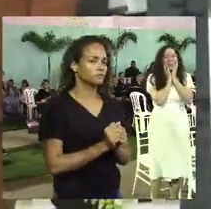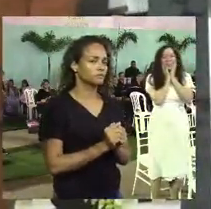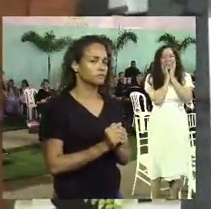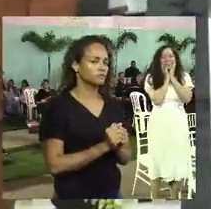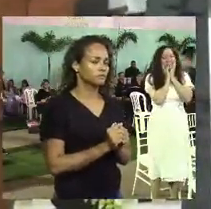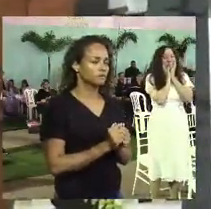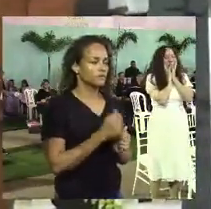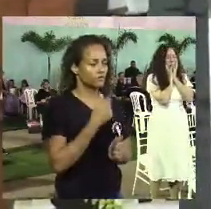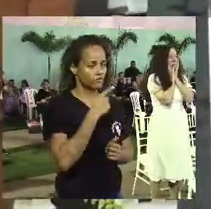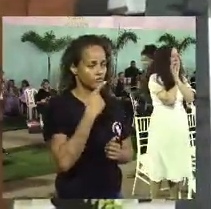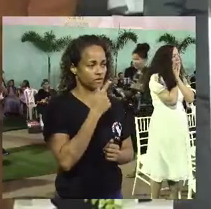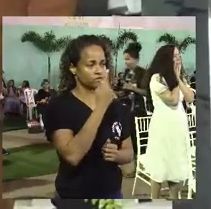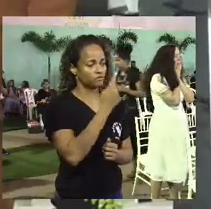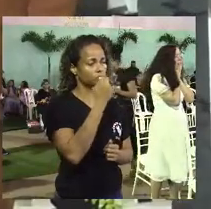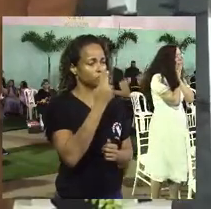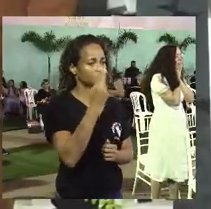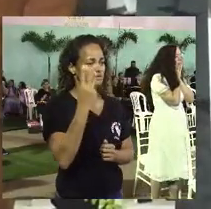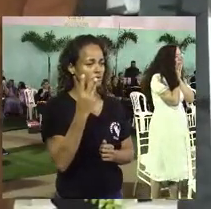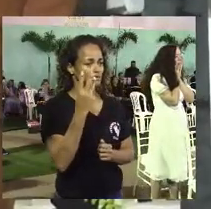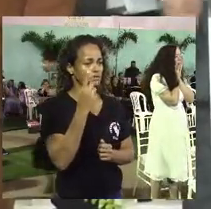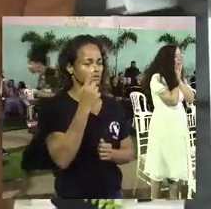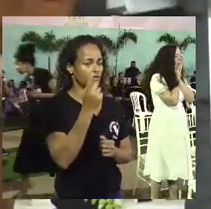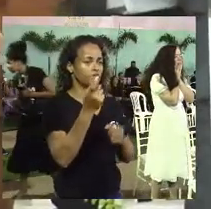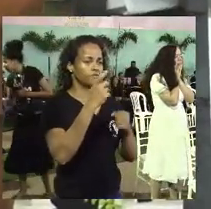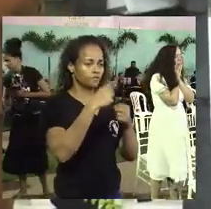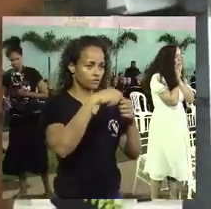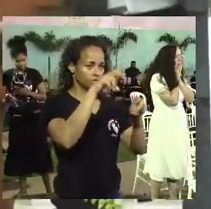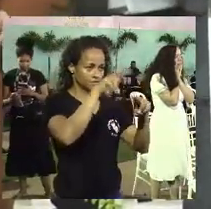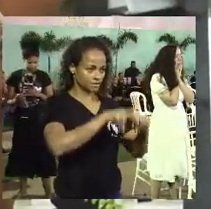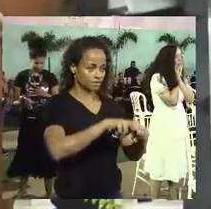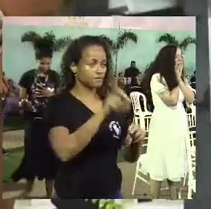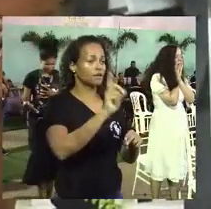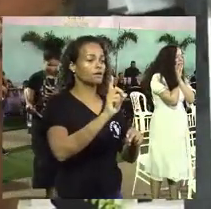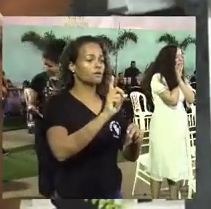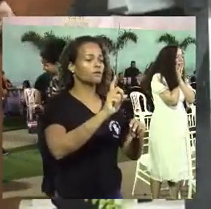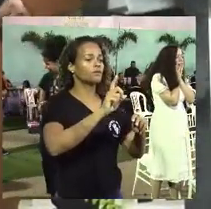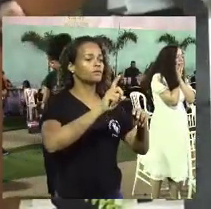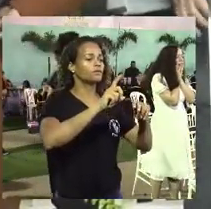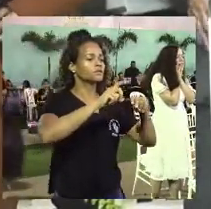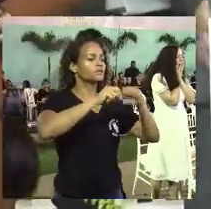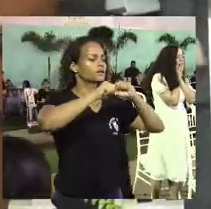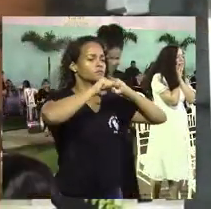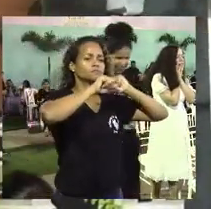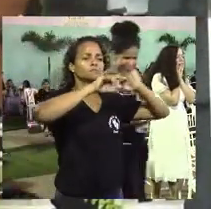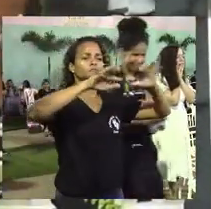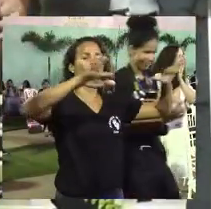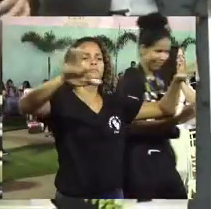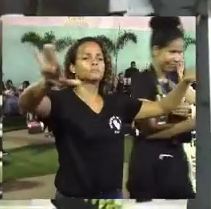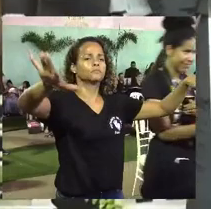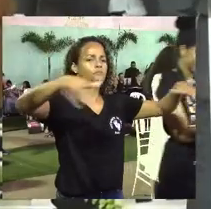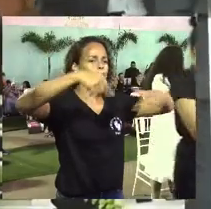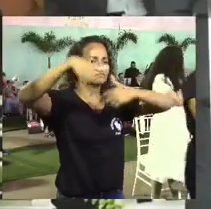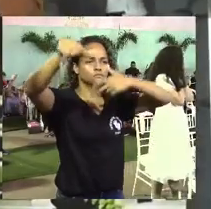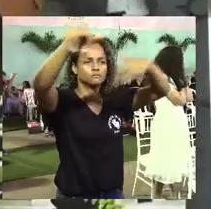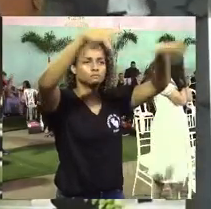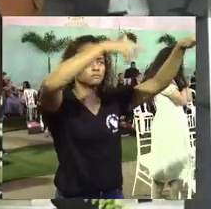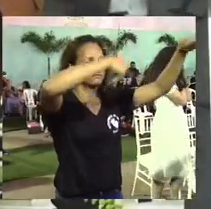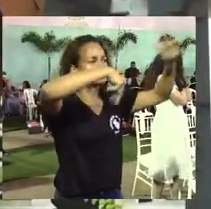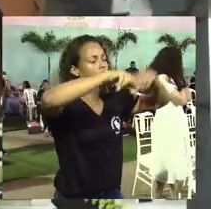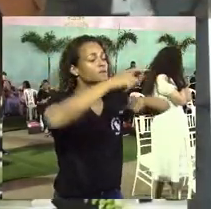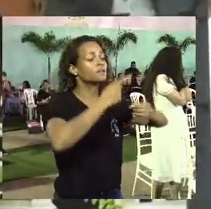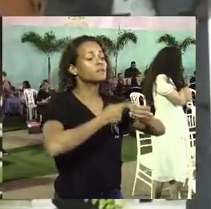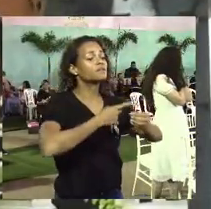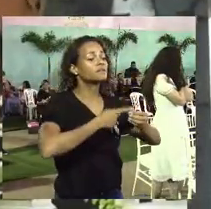eu vou contar três quando eu contar três você não vai voltar para o seu lugar você vai se espalhar nessa cidade e vai trazer as almas para cá